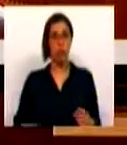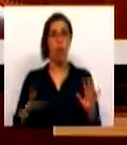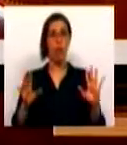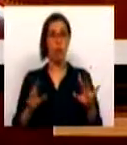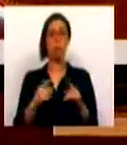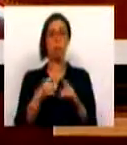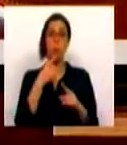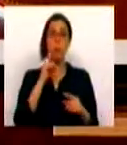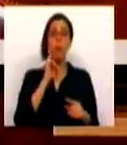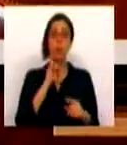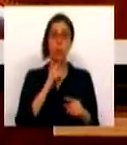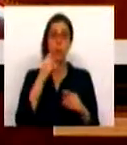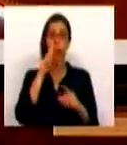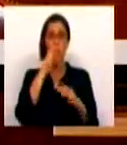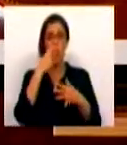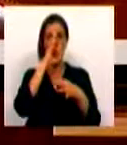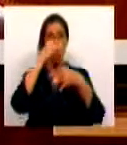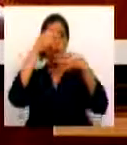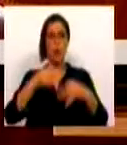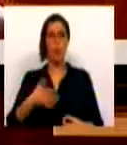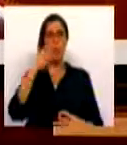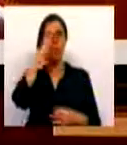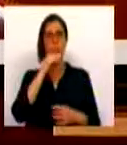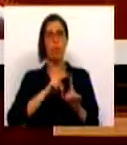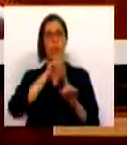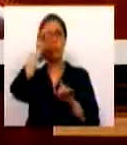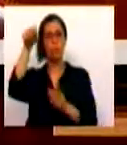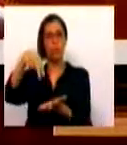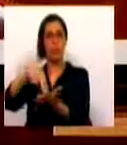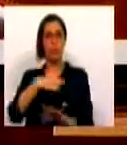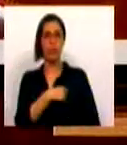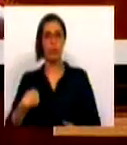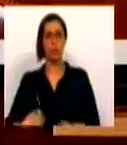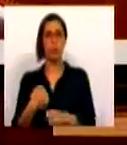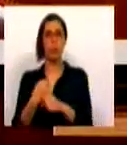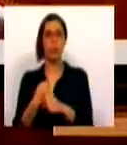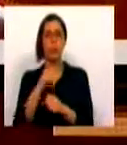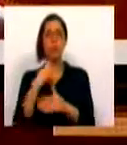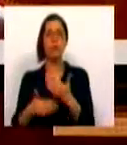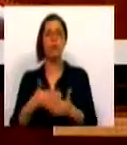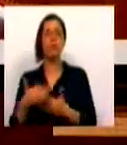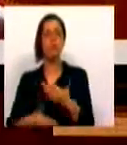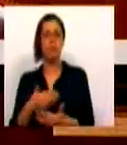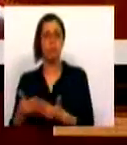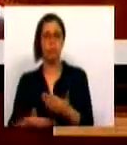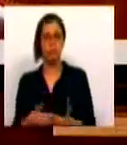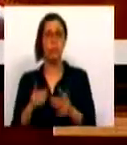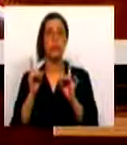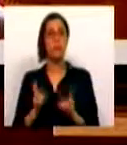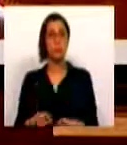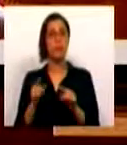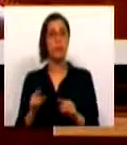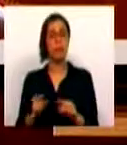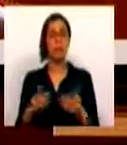é que foi tão importante a visita oficial do Primeiro-Ministro à China e todo o trabalho que foi possível desenvolver a partir